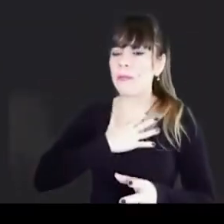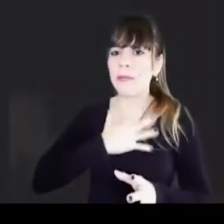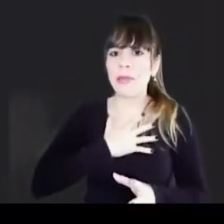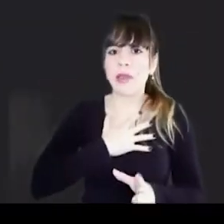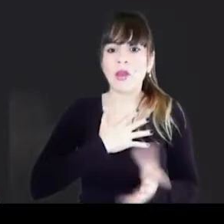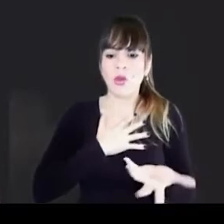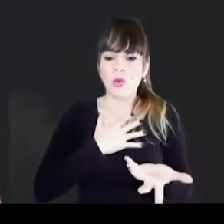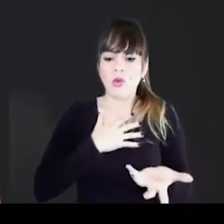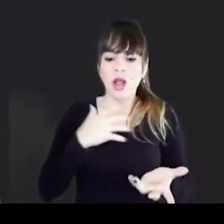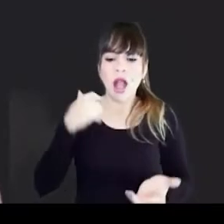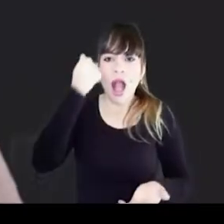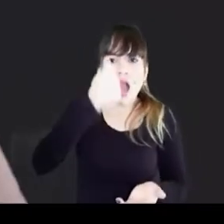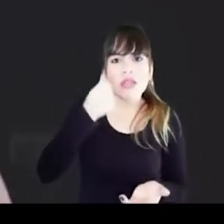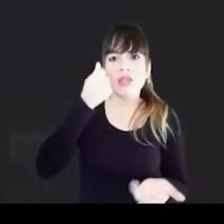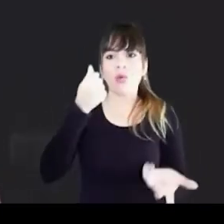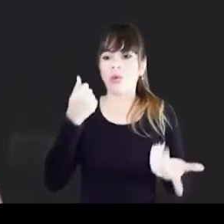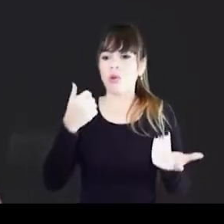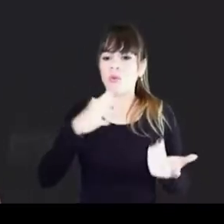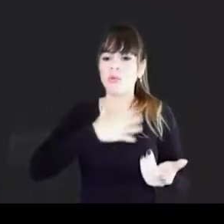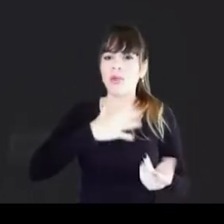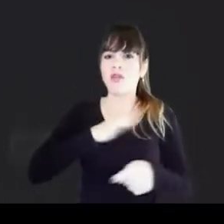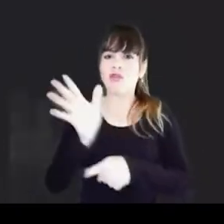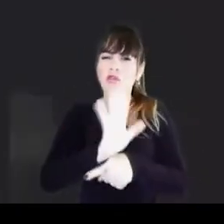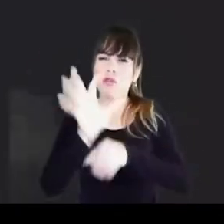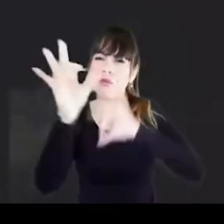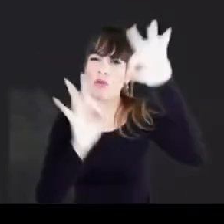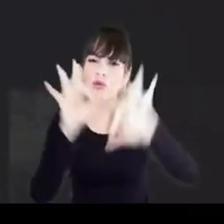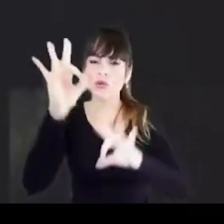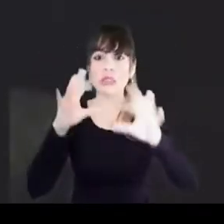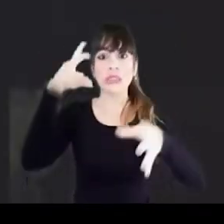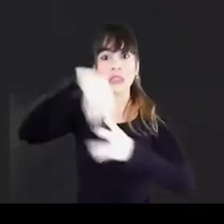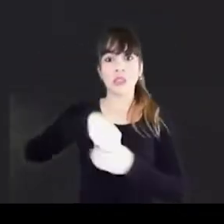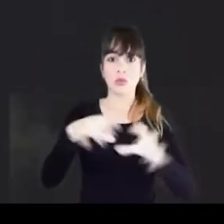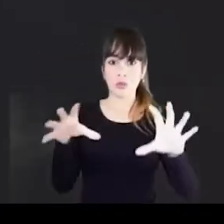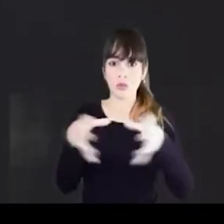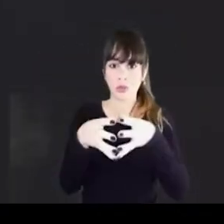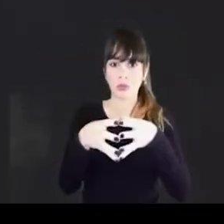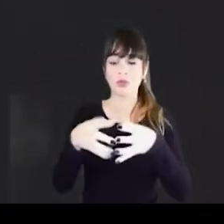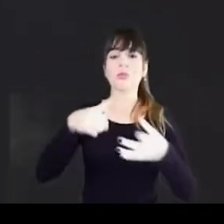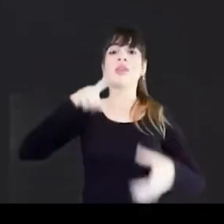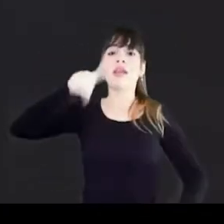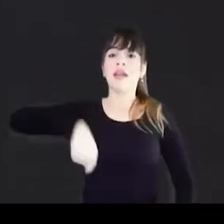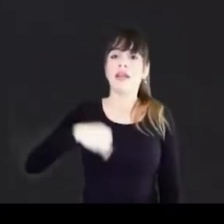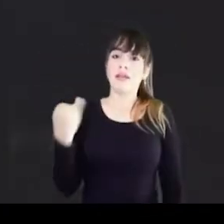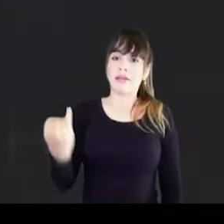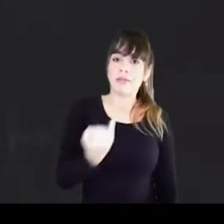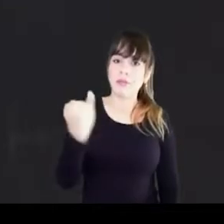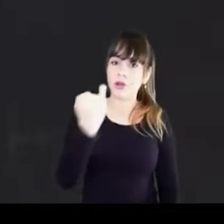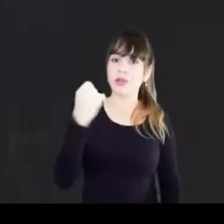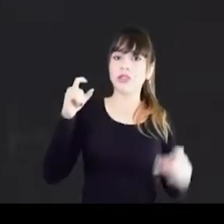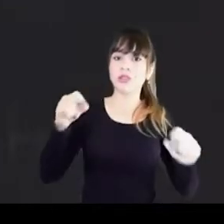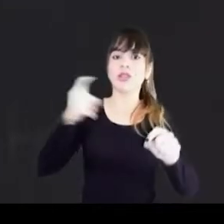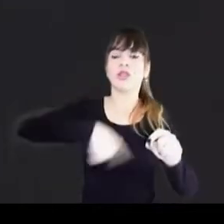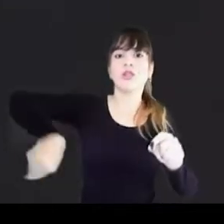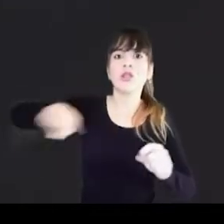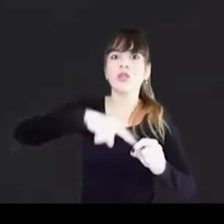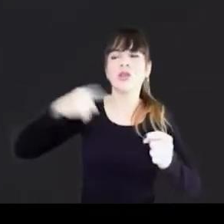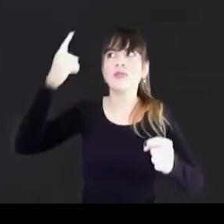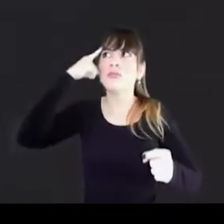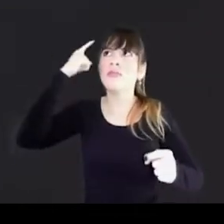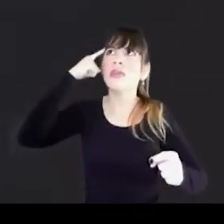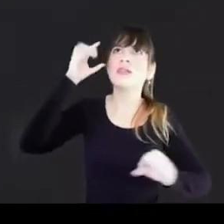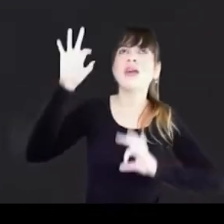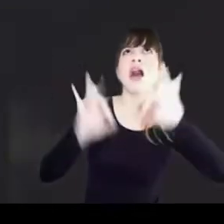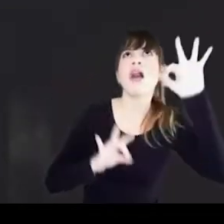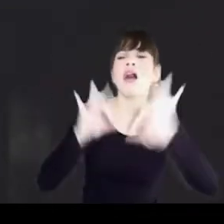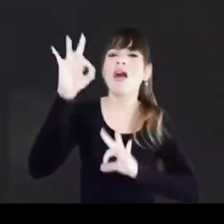da formação da gente de ator, do ator que se constrói dentro de um grupo. Foi muito importante a construção